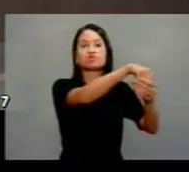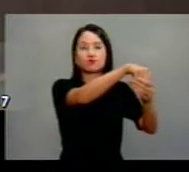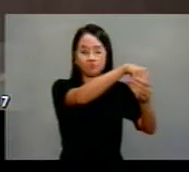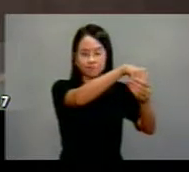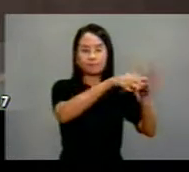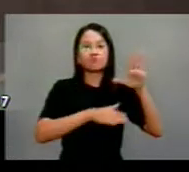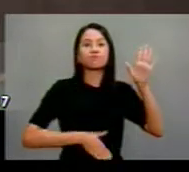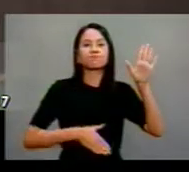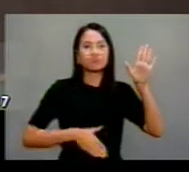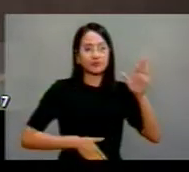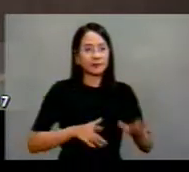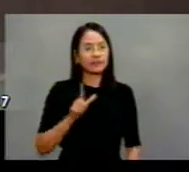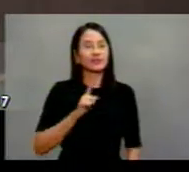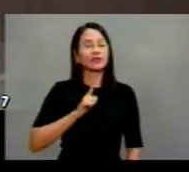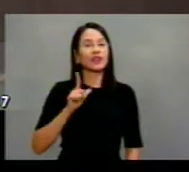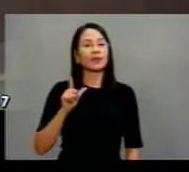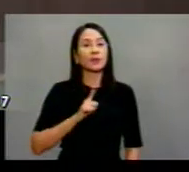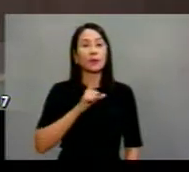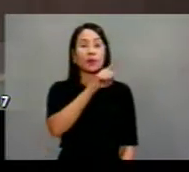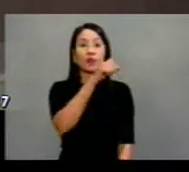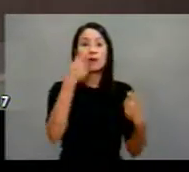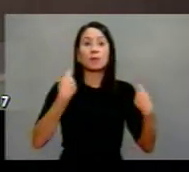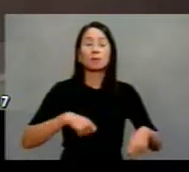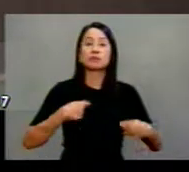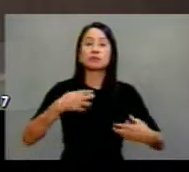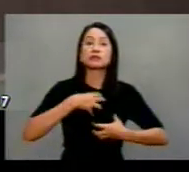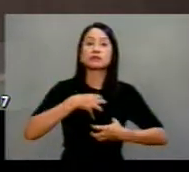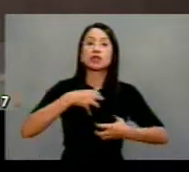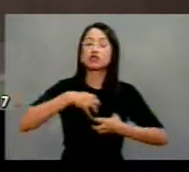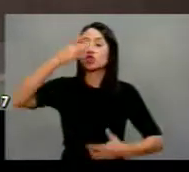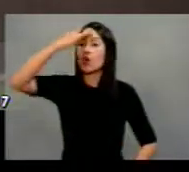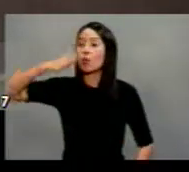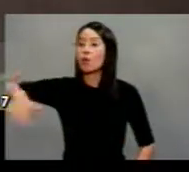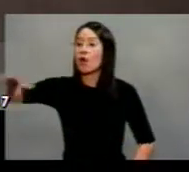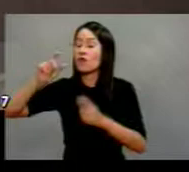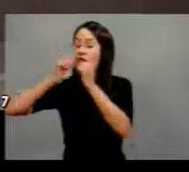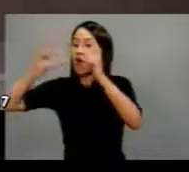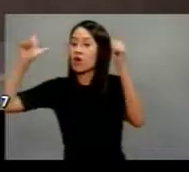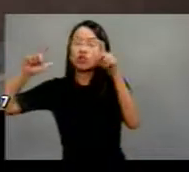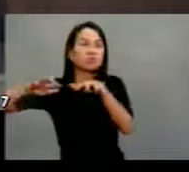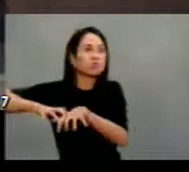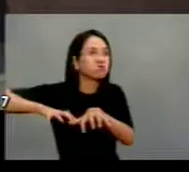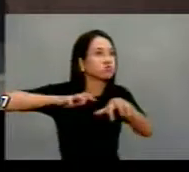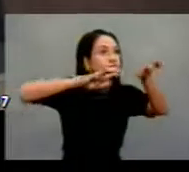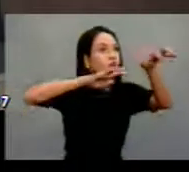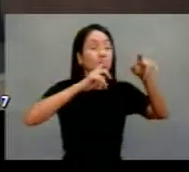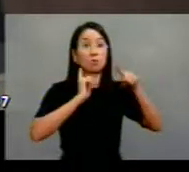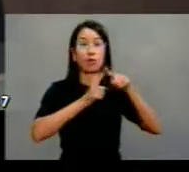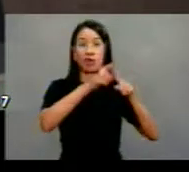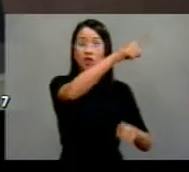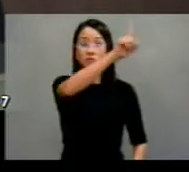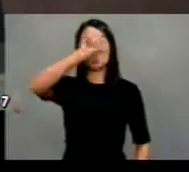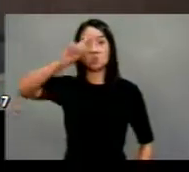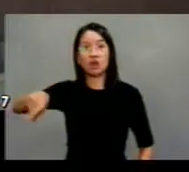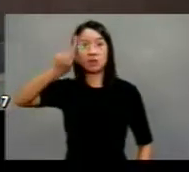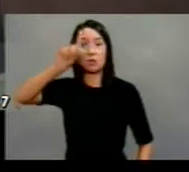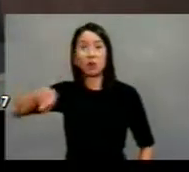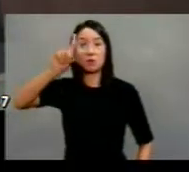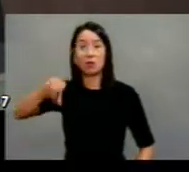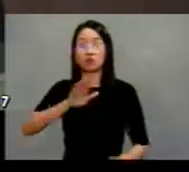ele tem que sentir a pressão popular, porque senão ele vai, a toque de caixa na Câmara